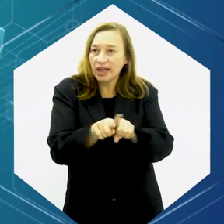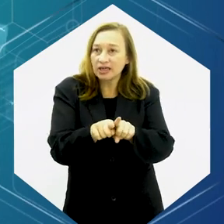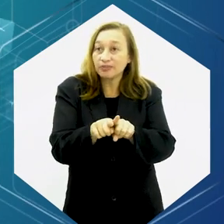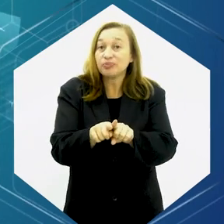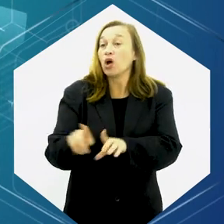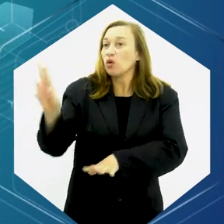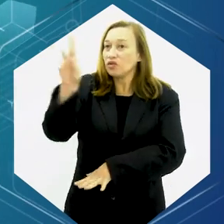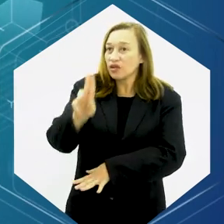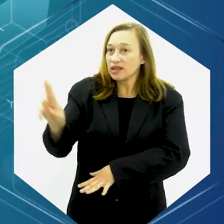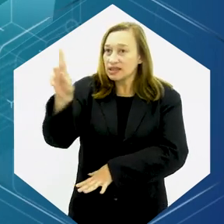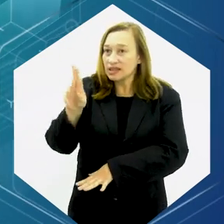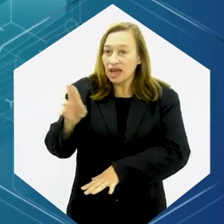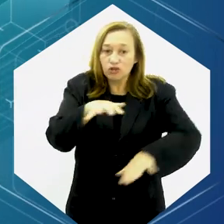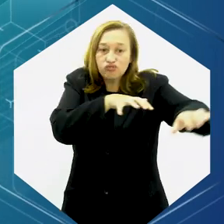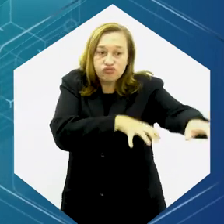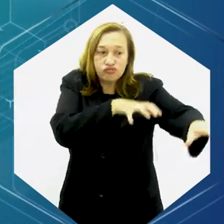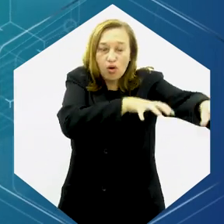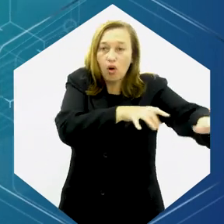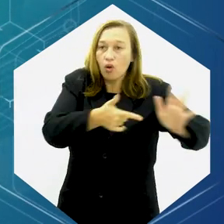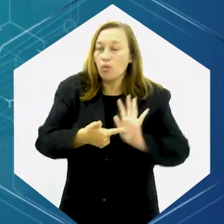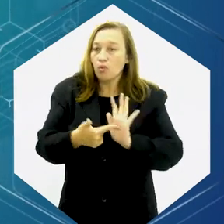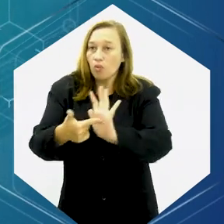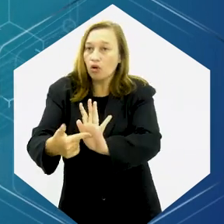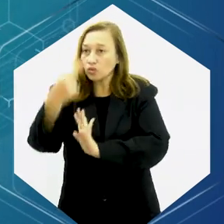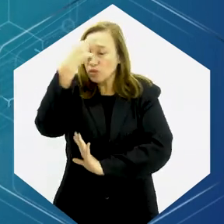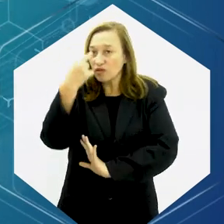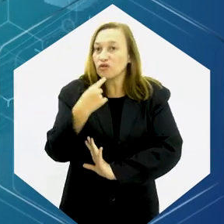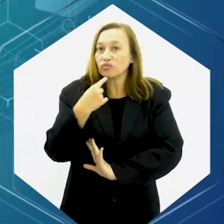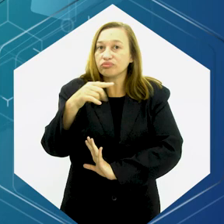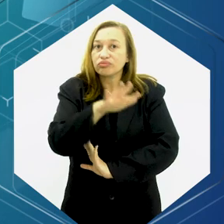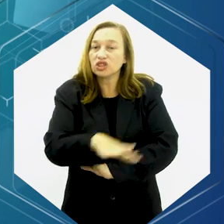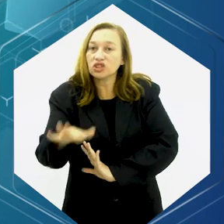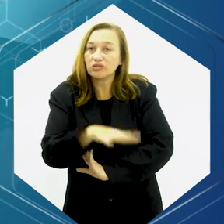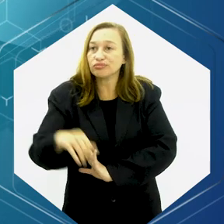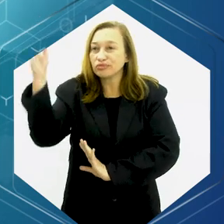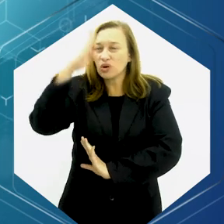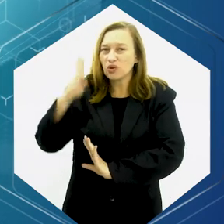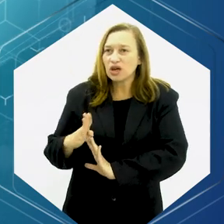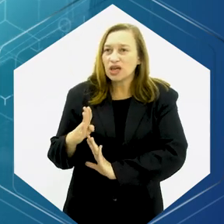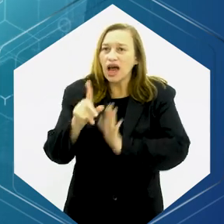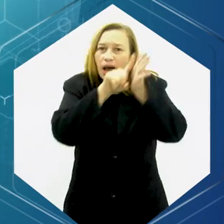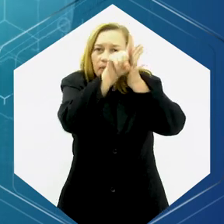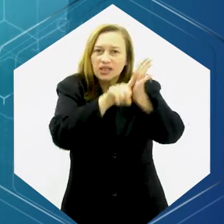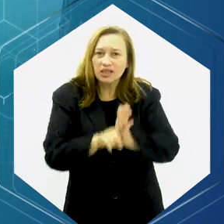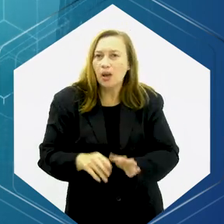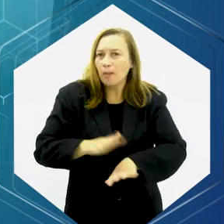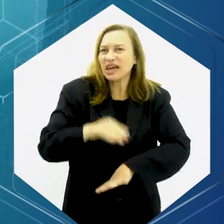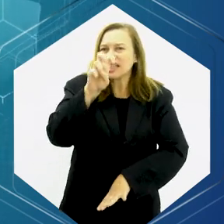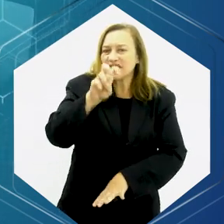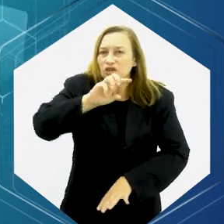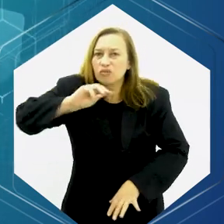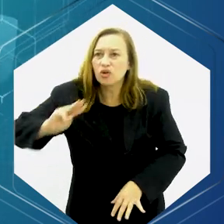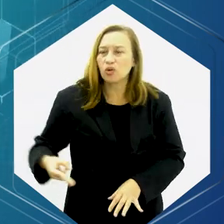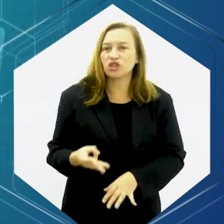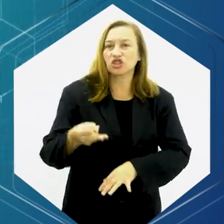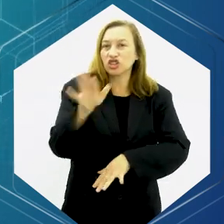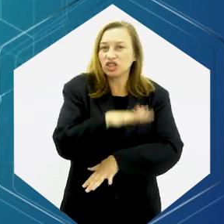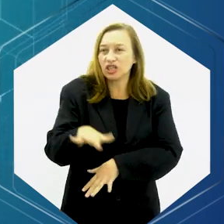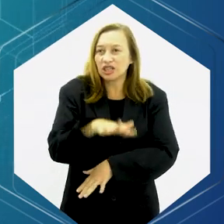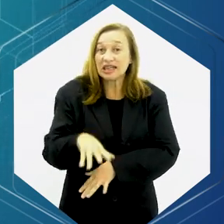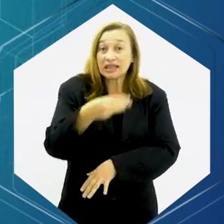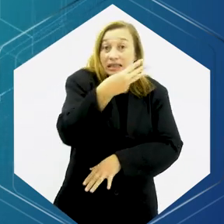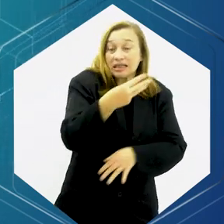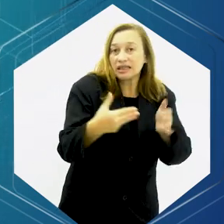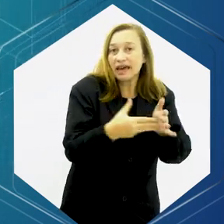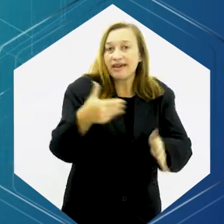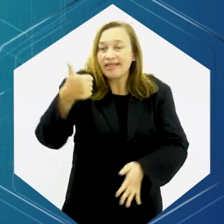Unido revela esse perfil das crianças brasileiras A pesquisa foi feita com mais de 5 milhões de crianças de 3 a 10